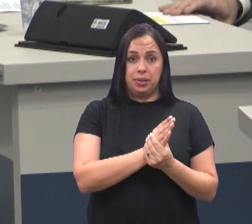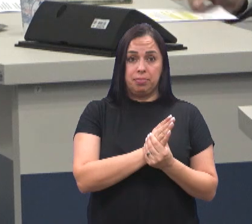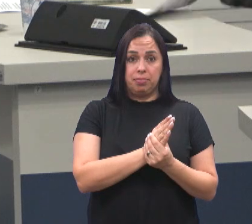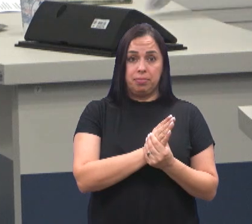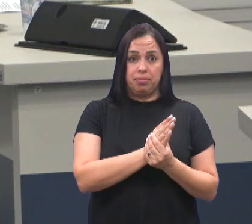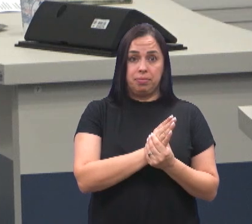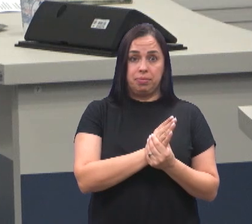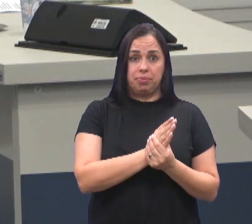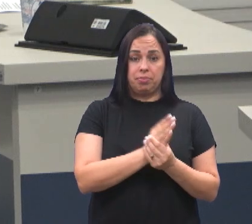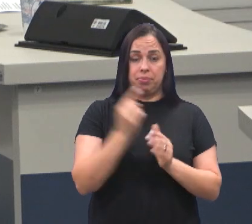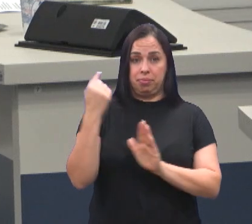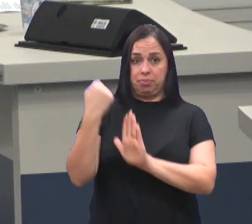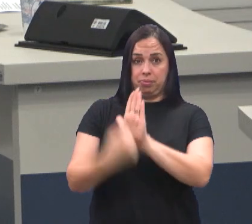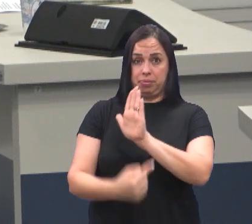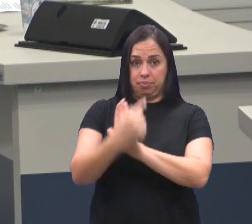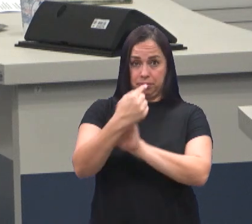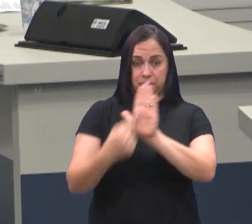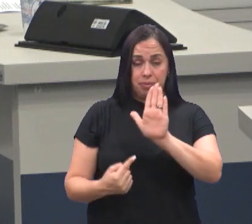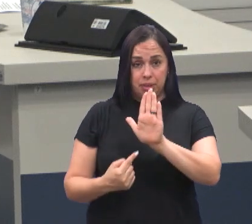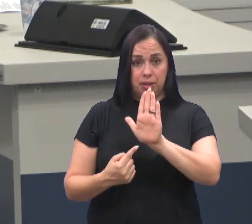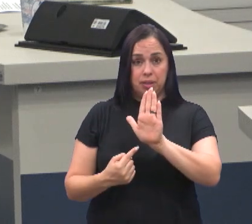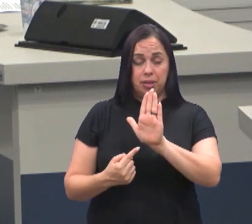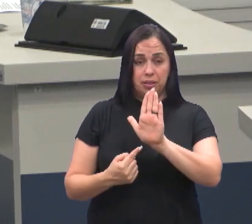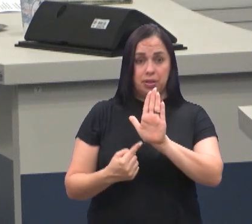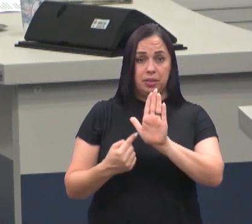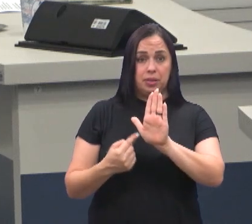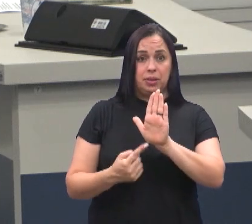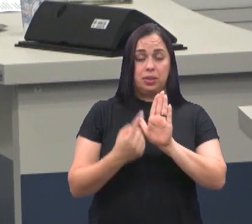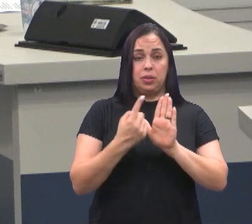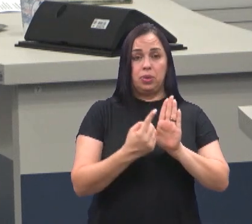do veto ao processo